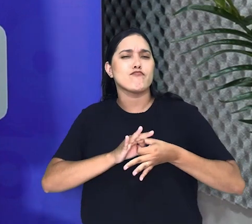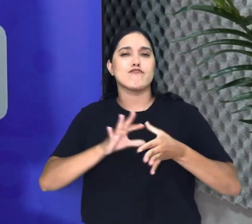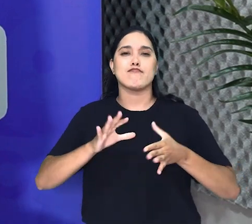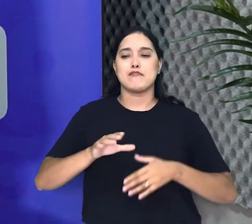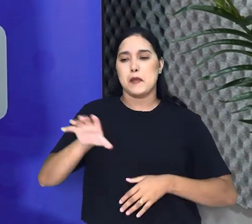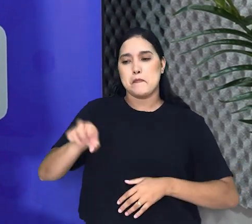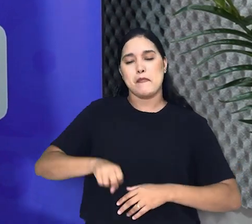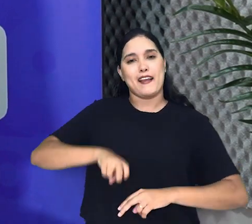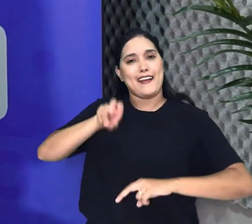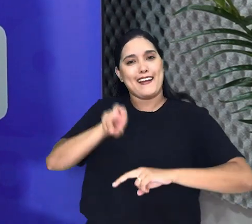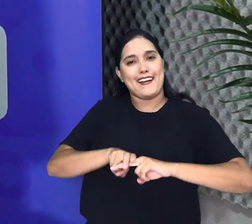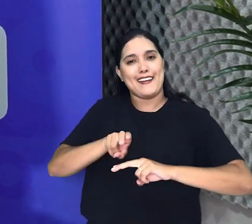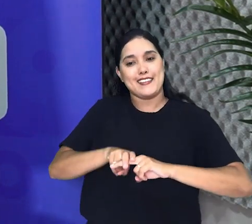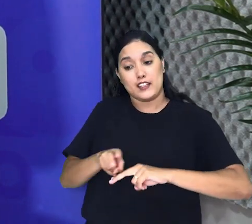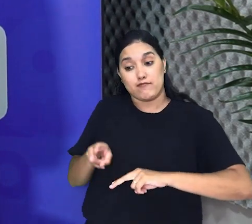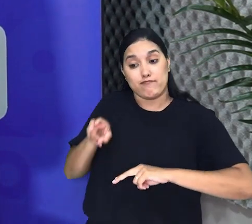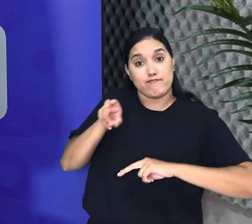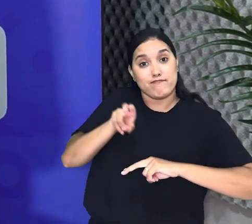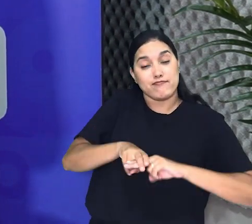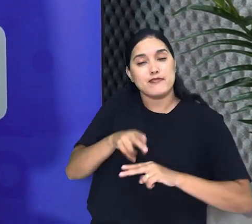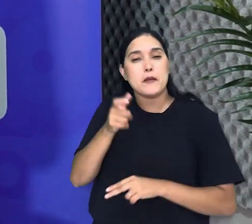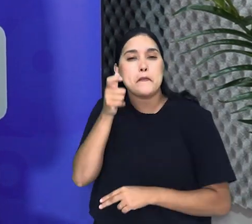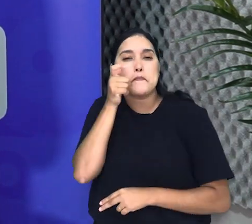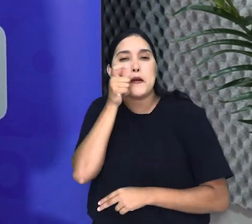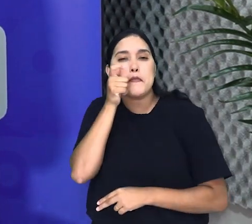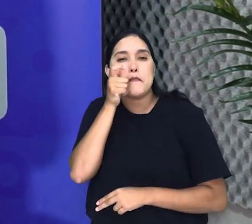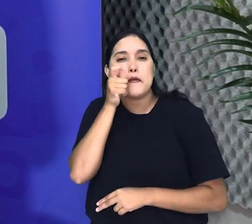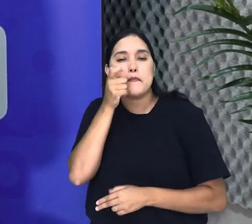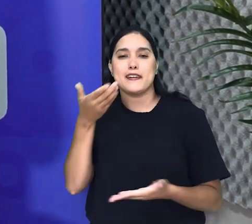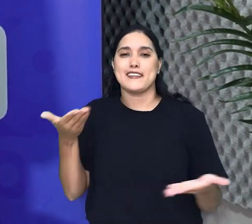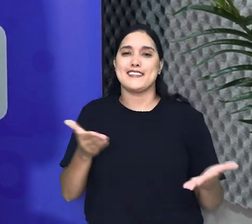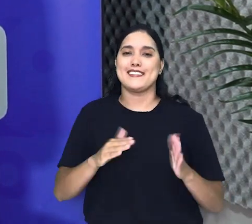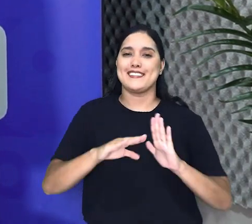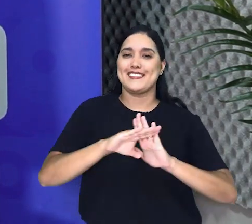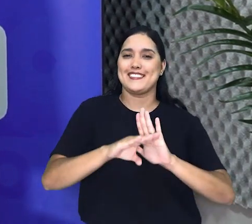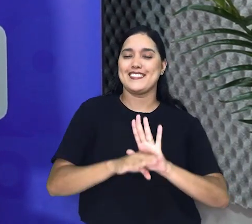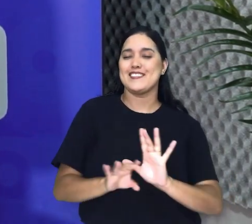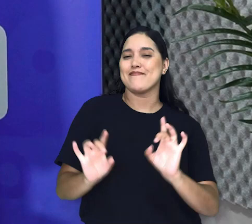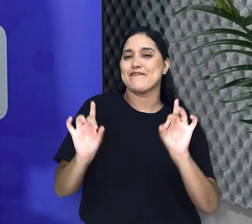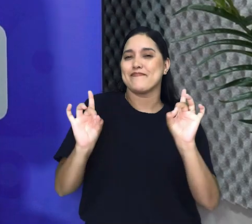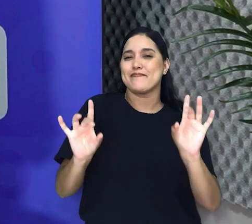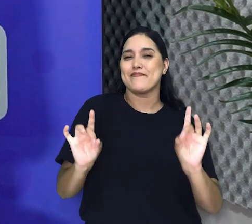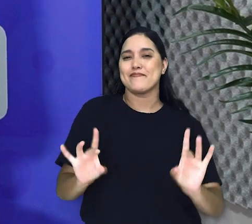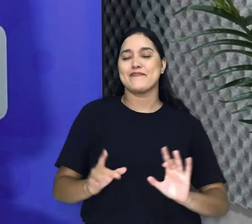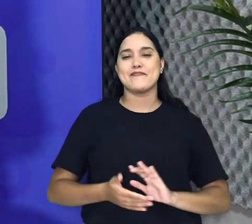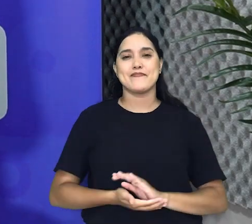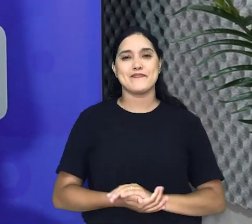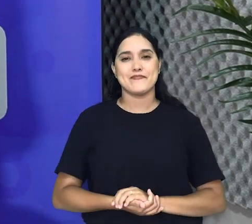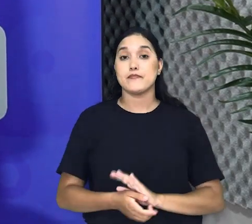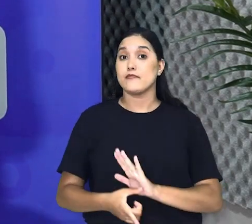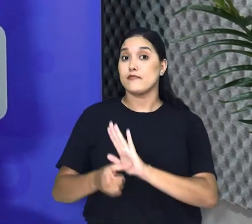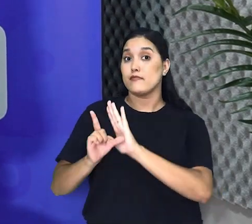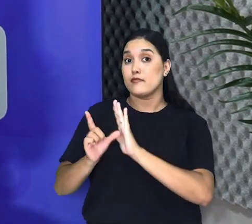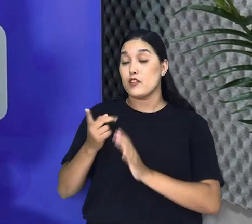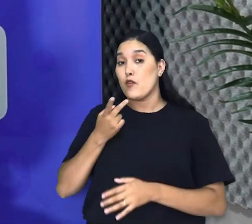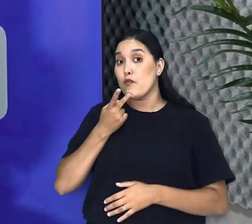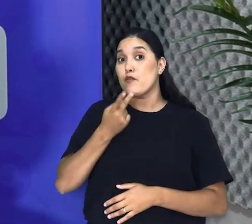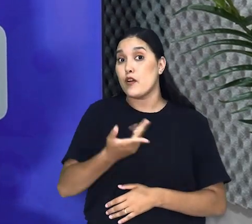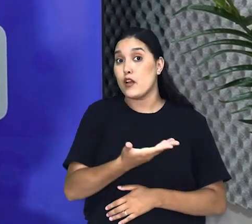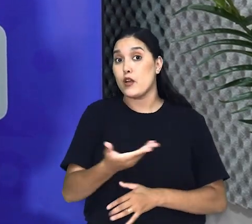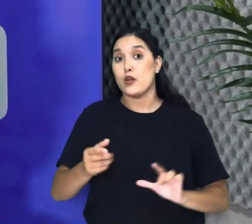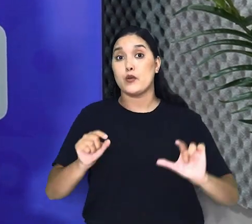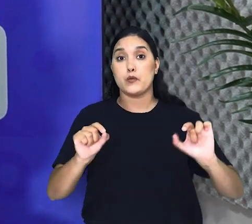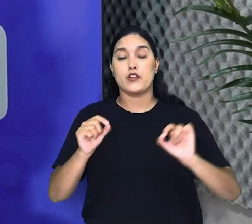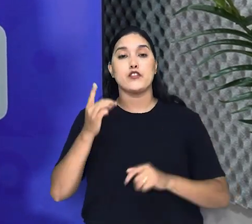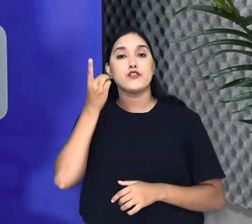havia dizendo, dia 24 de abril é o Dia Nacional da Língua Brasileira de Sinais. E nós